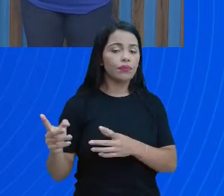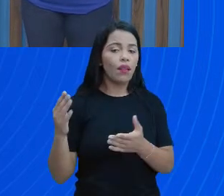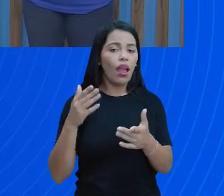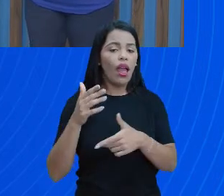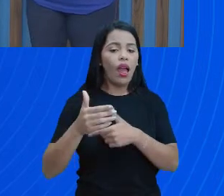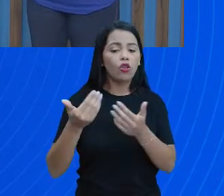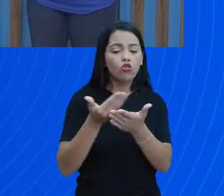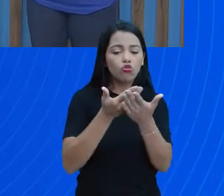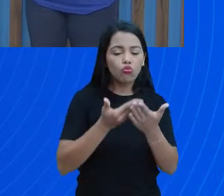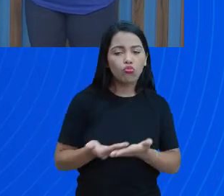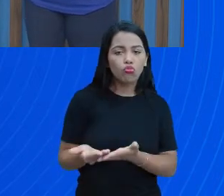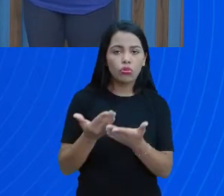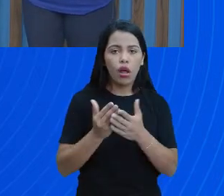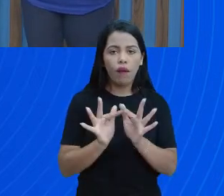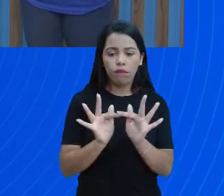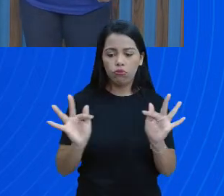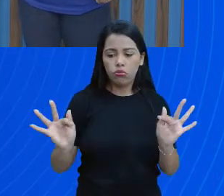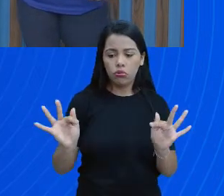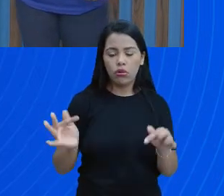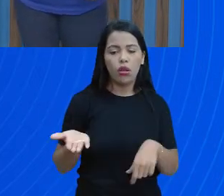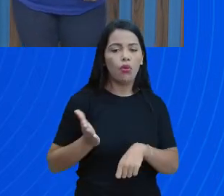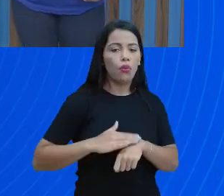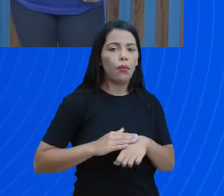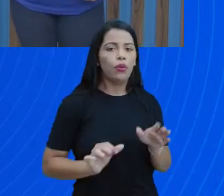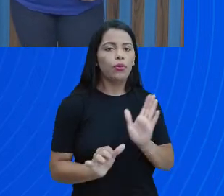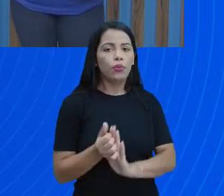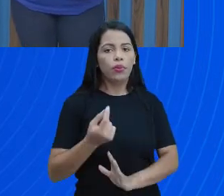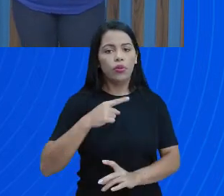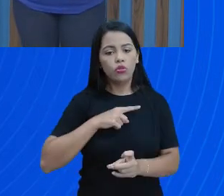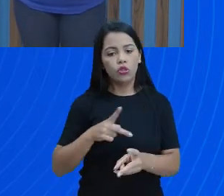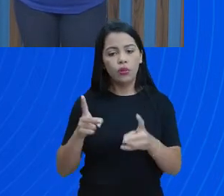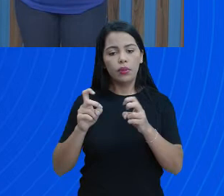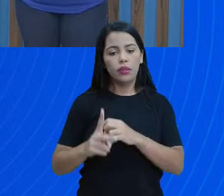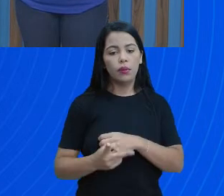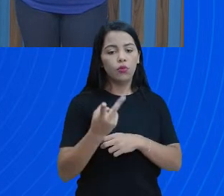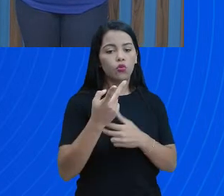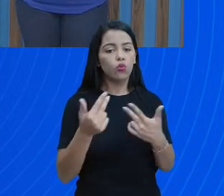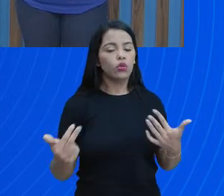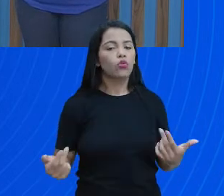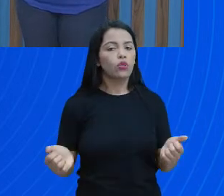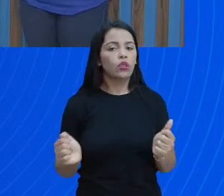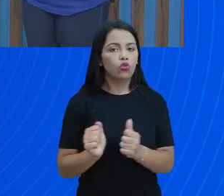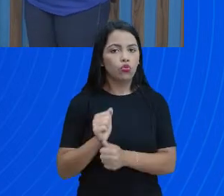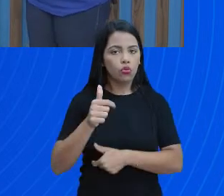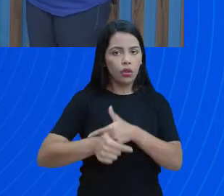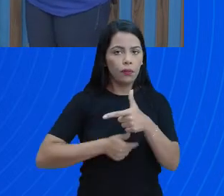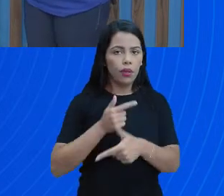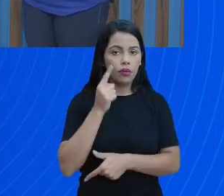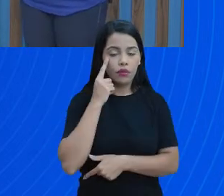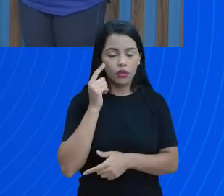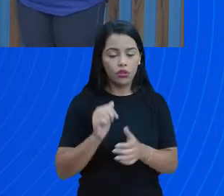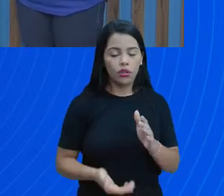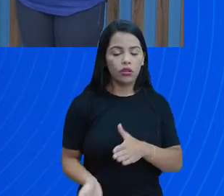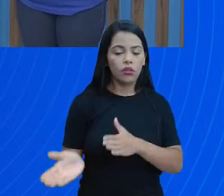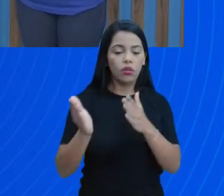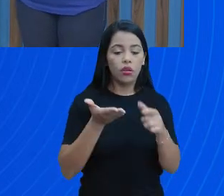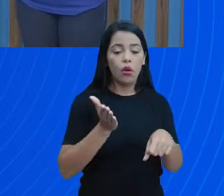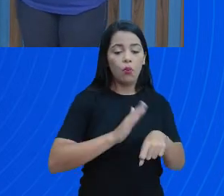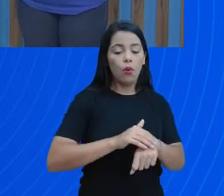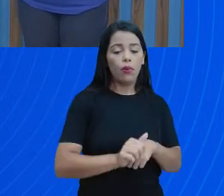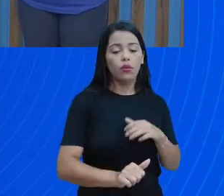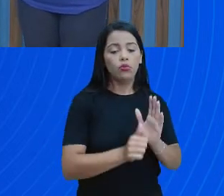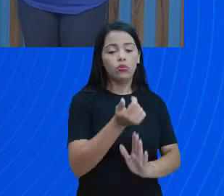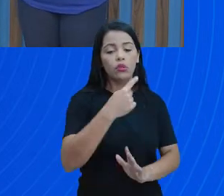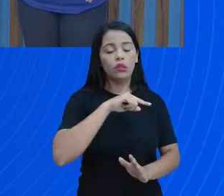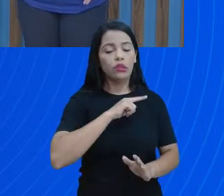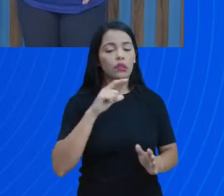que observar, pelo menos nesse primeiro momento, é que a gente tem duas coisas trabalhando em conjunto. Na primeira situação, a gente tinha a quantidade de